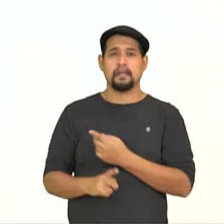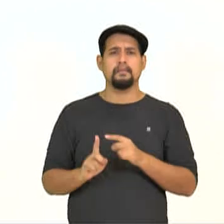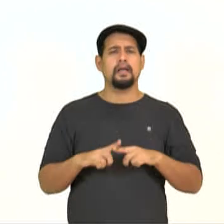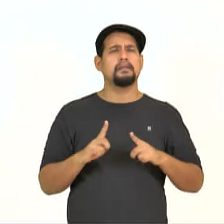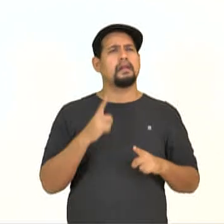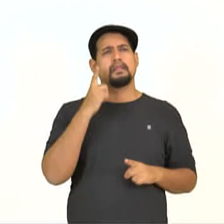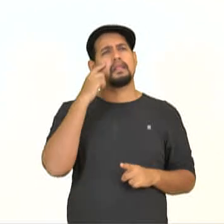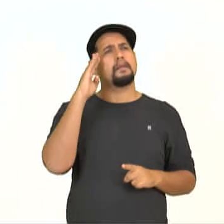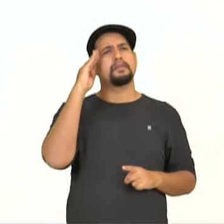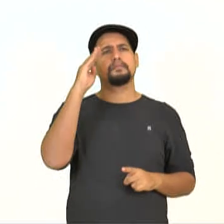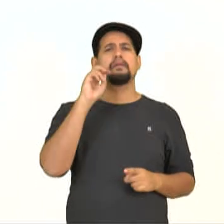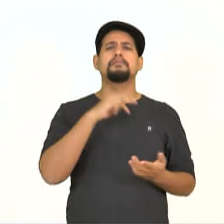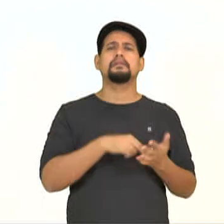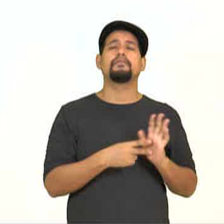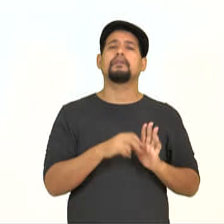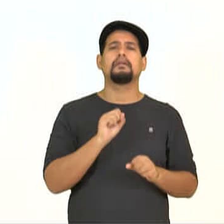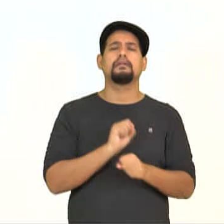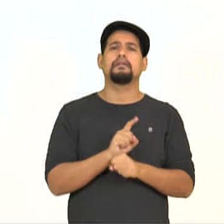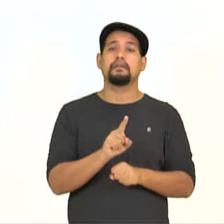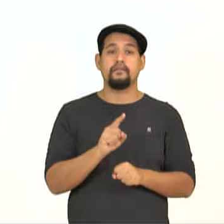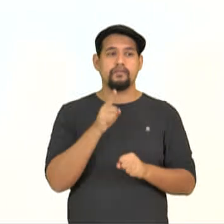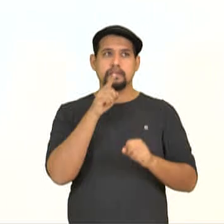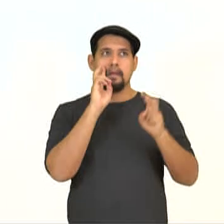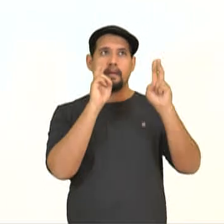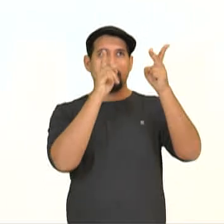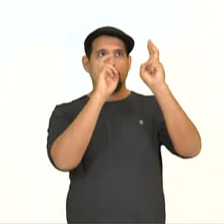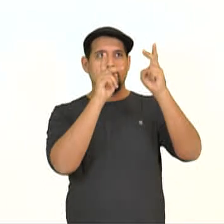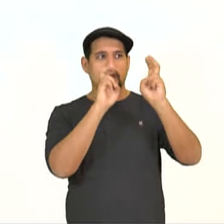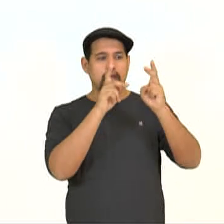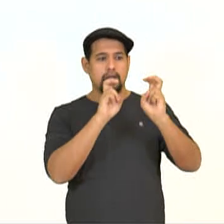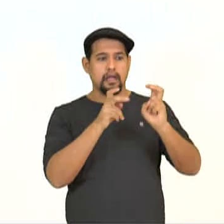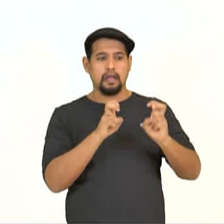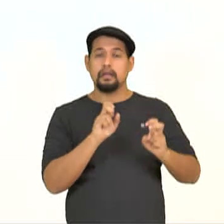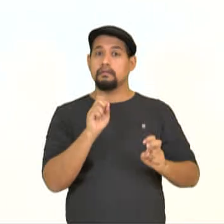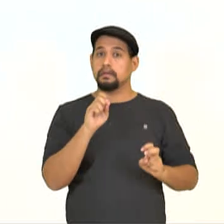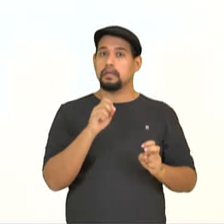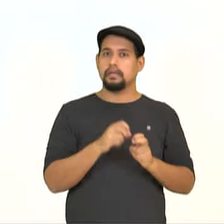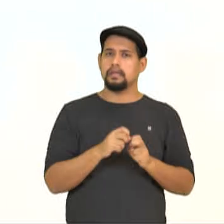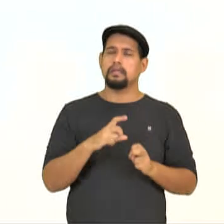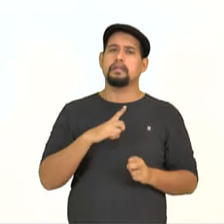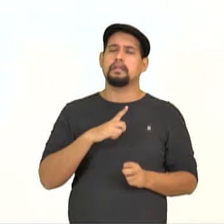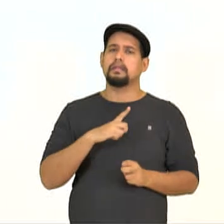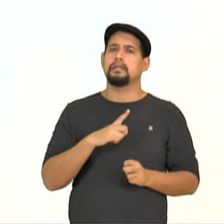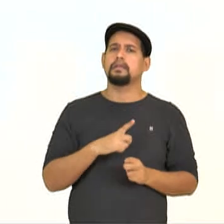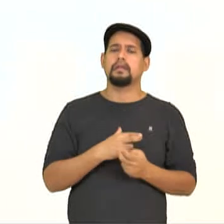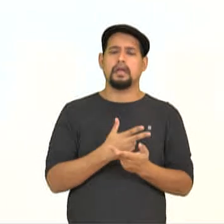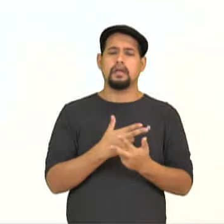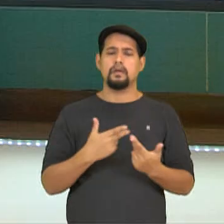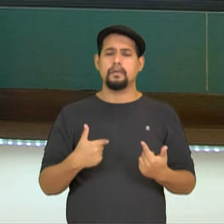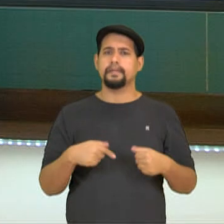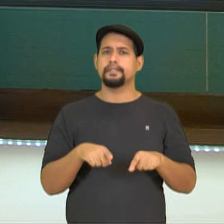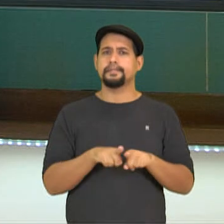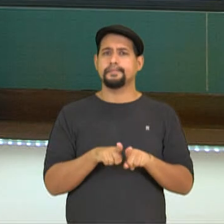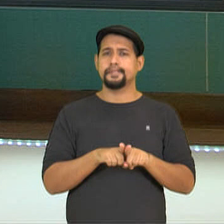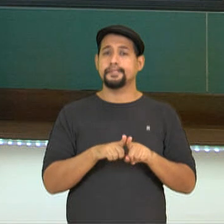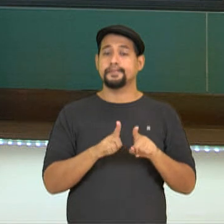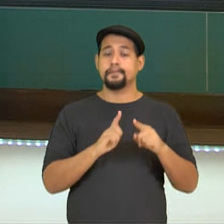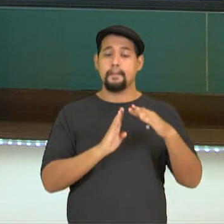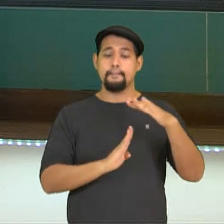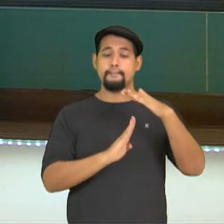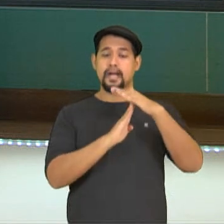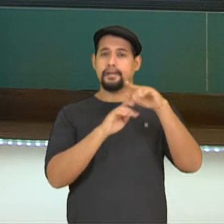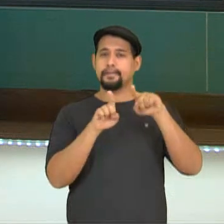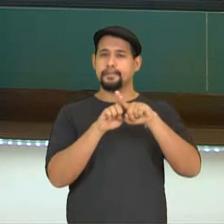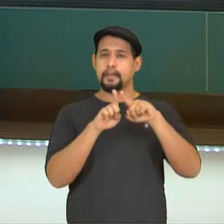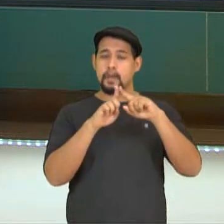que é a ideia, né, que a gente esperava de você? Que você perceba que, além da concavidade, né, as condições do ponto máximo e o ponto